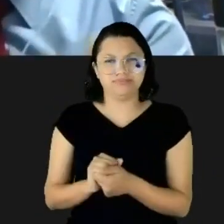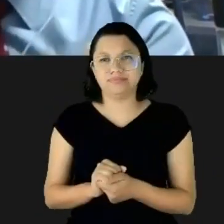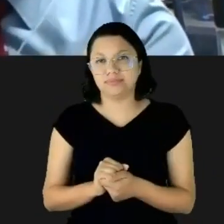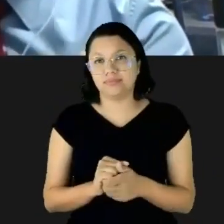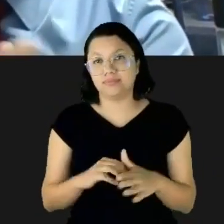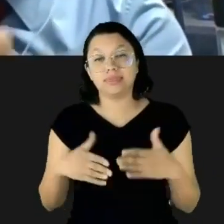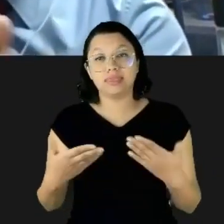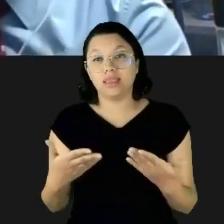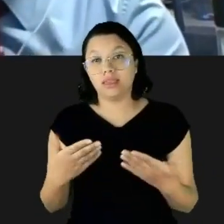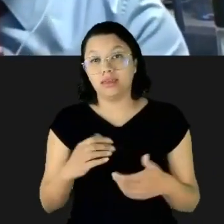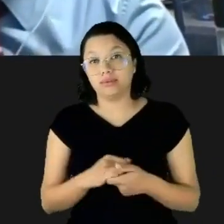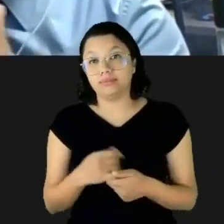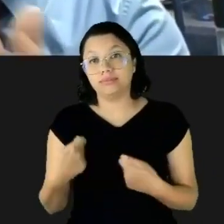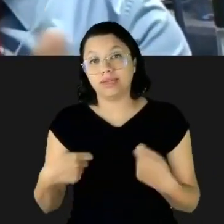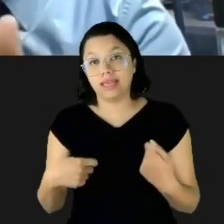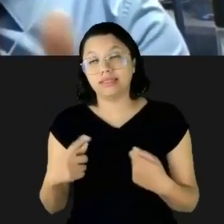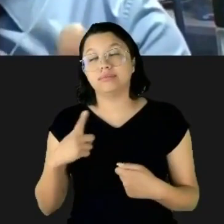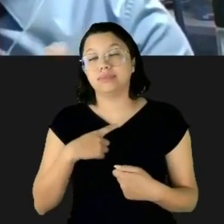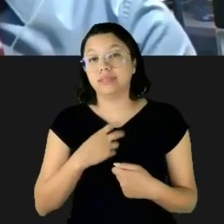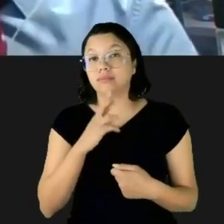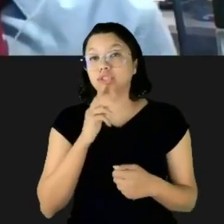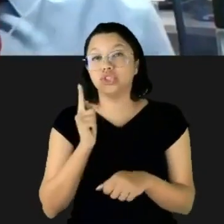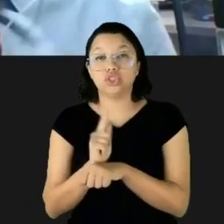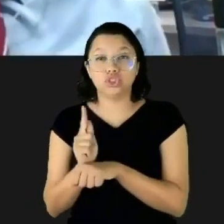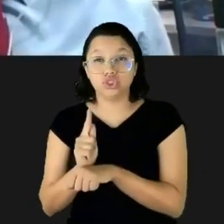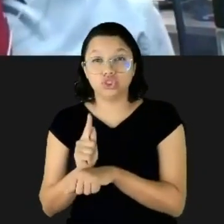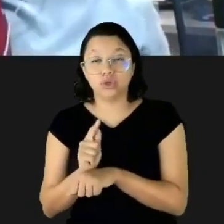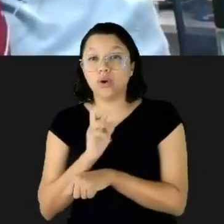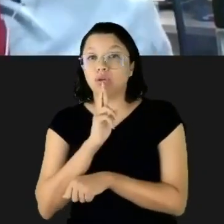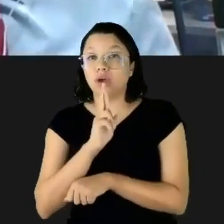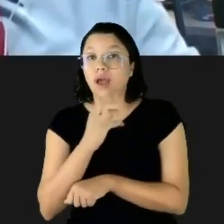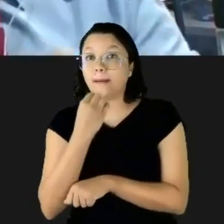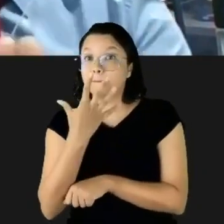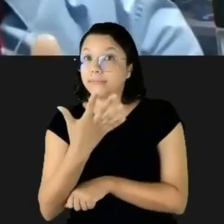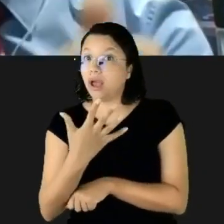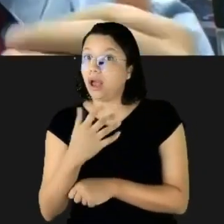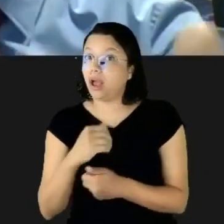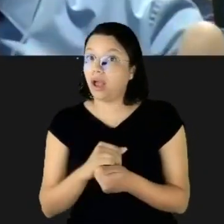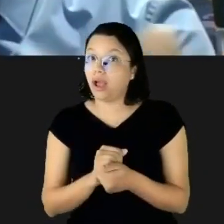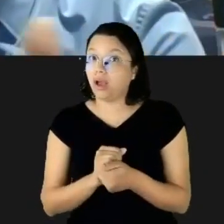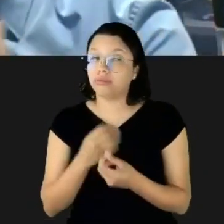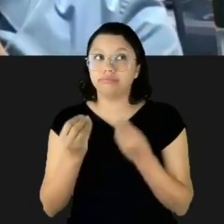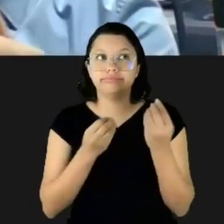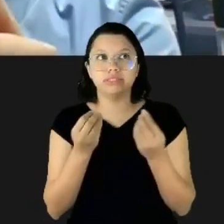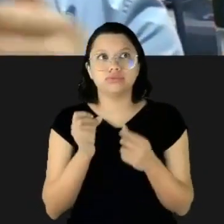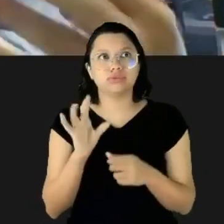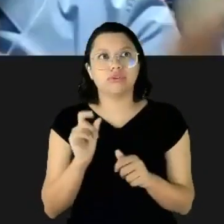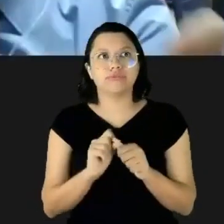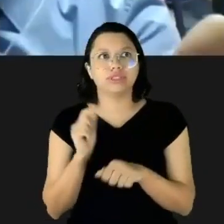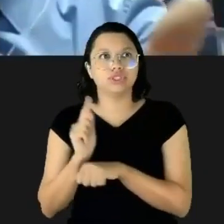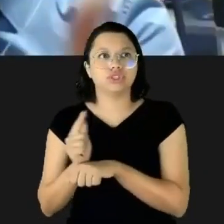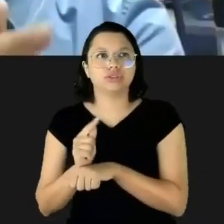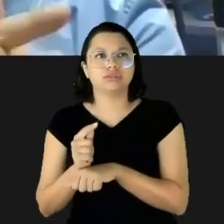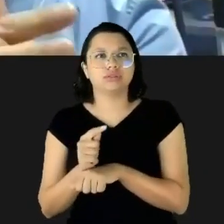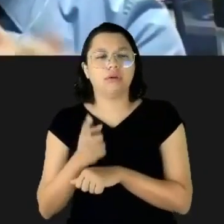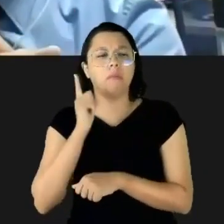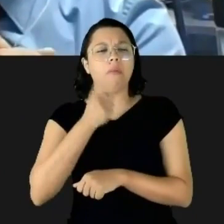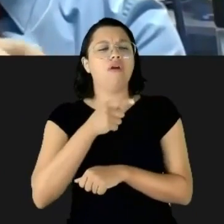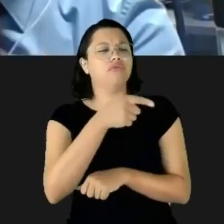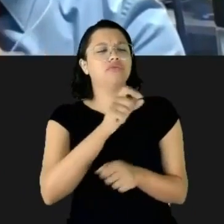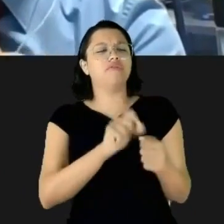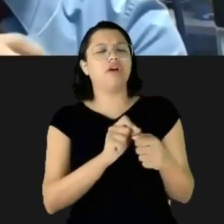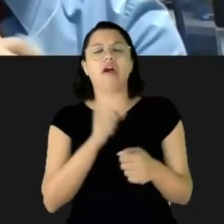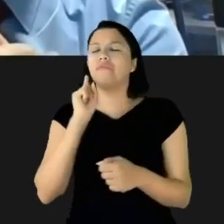precisamos ter gestão com resultados positivos, não adianta só fazer gestão delegando, nós precisamos